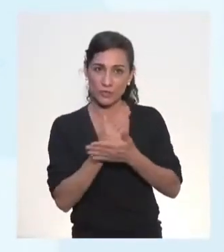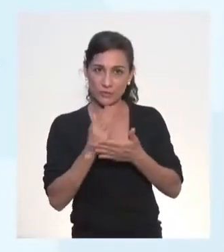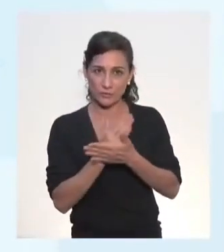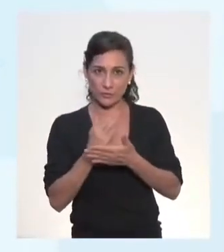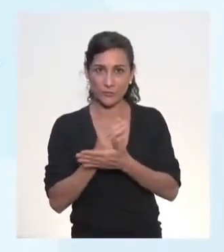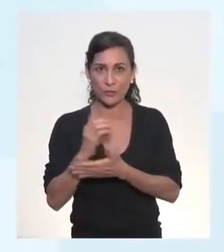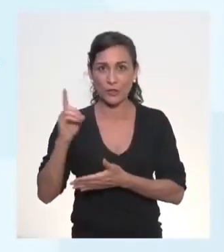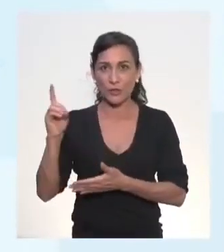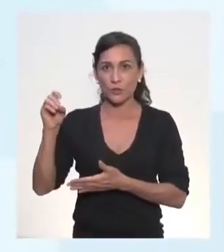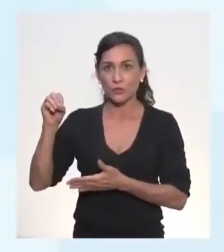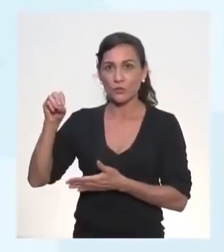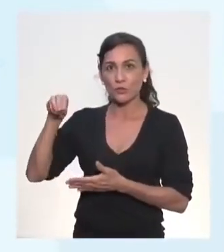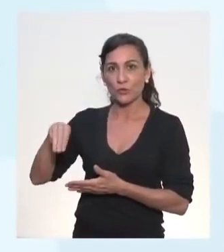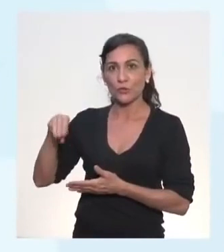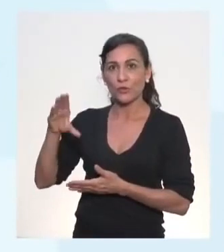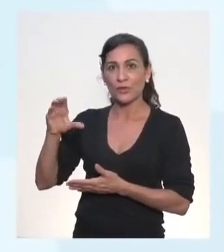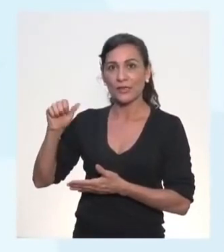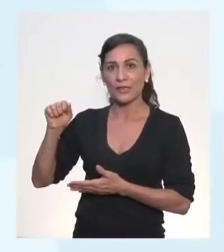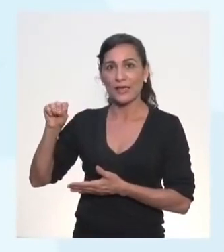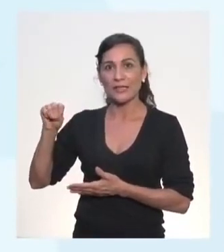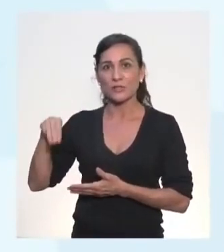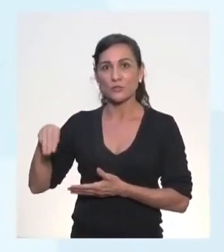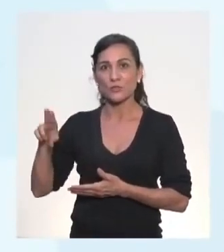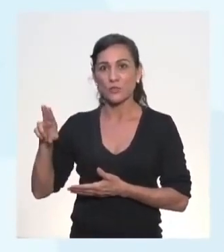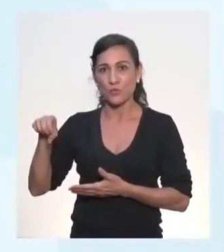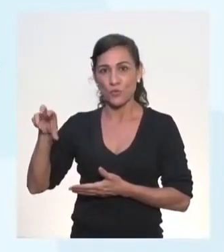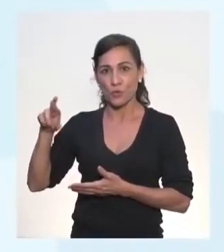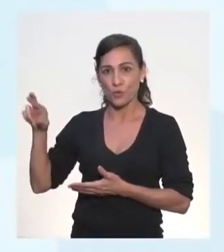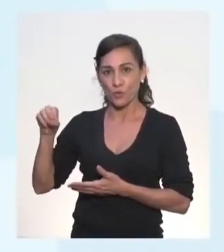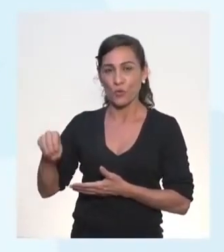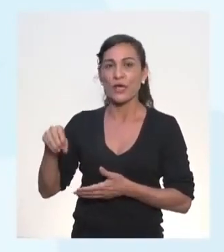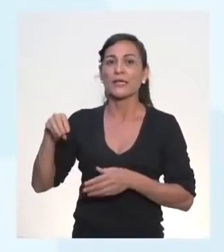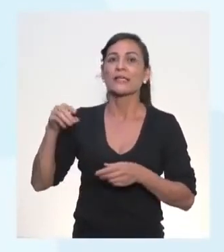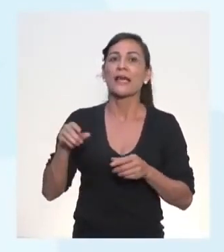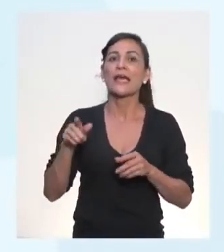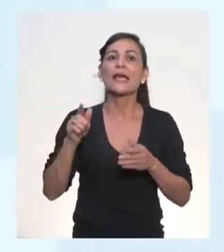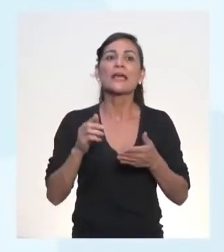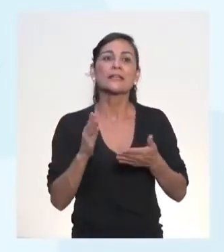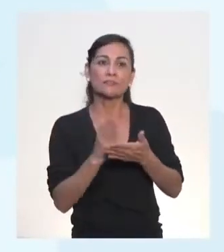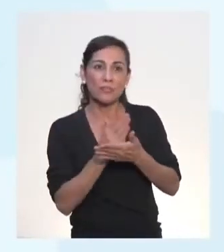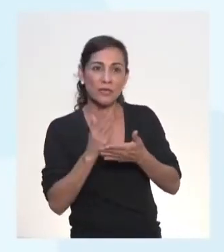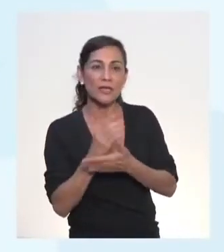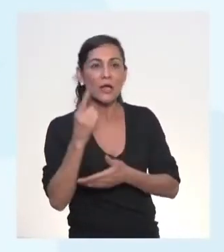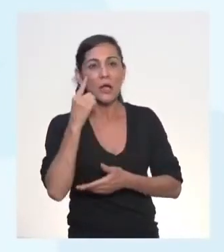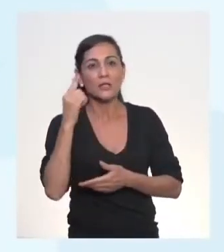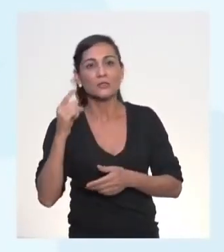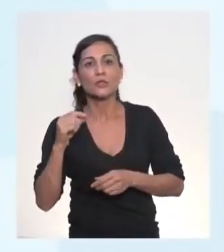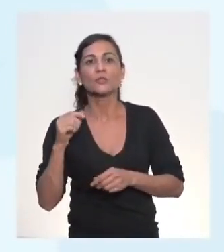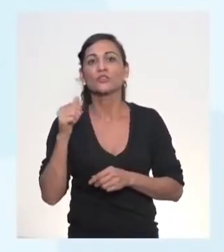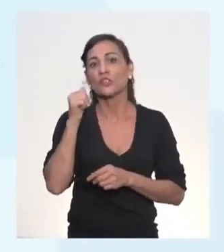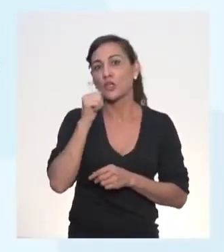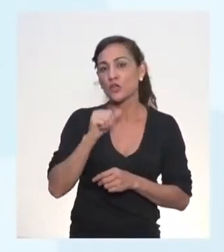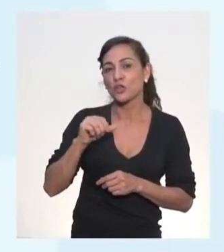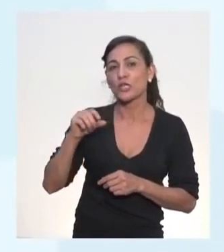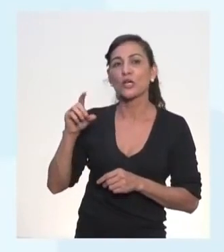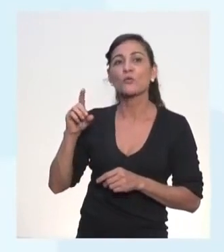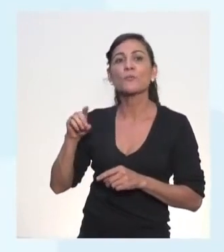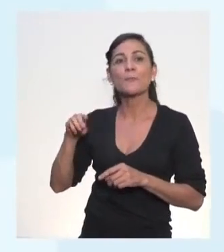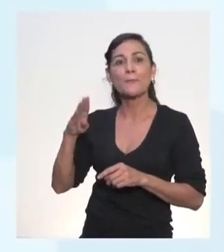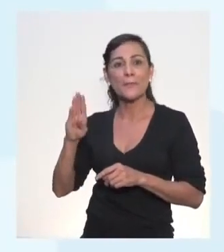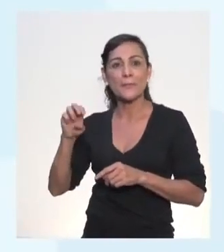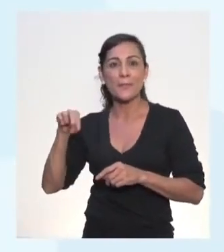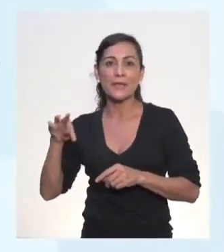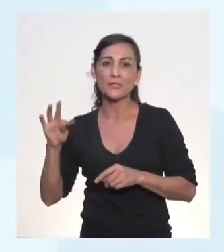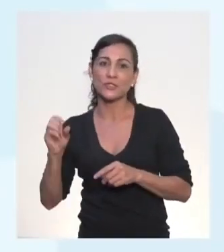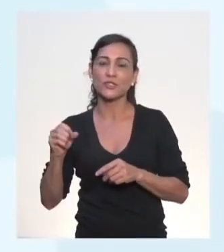Casmurro, de Machado de Assis, os personagens estão aí, ó, Bentinho, Capitu, Escobar, José Dias, Dona Glória, Sancha. Bentinho e Capitu